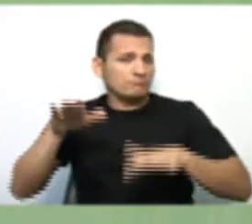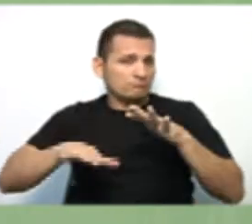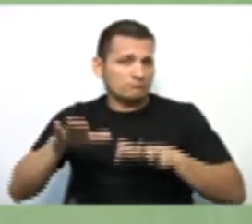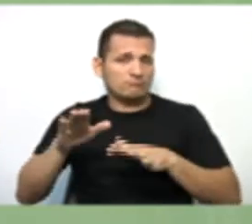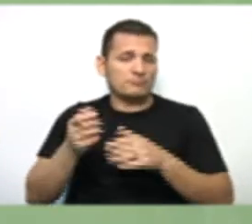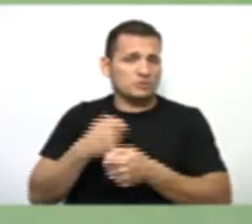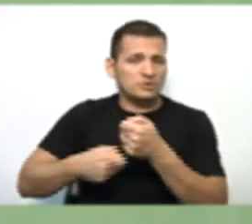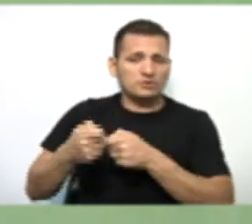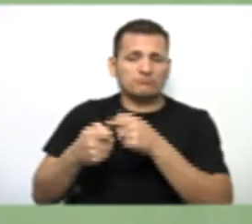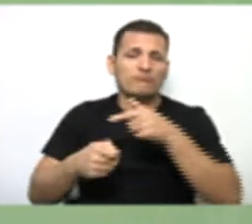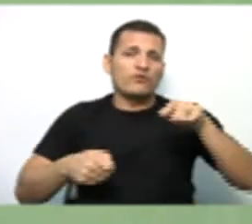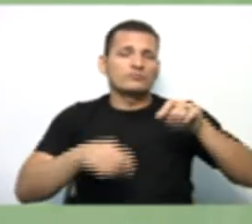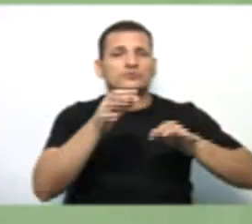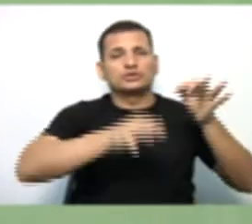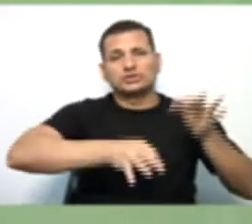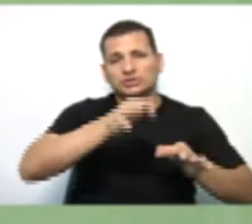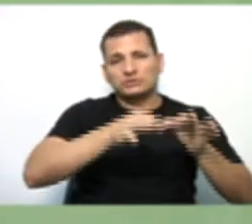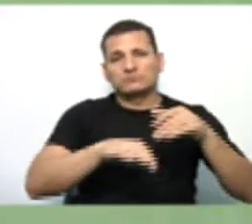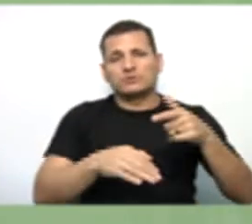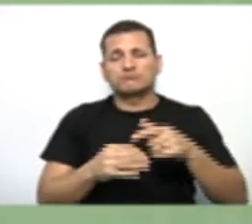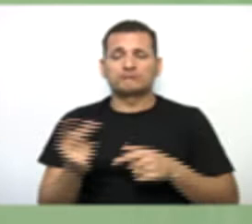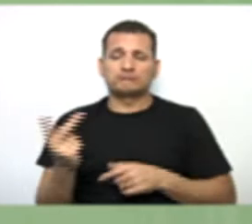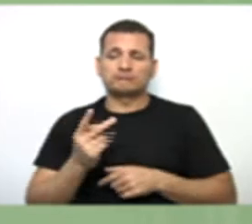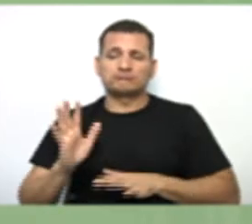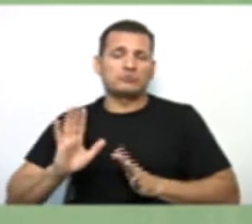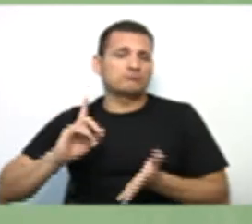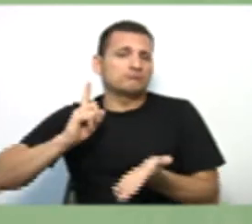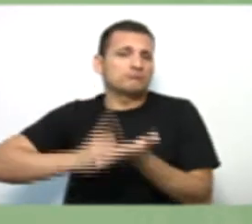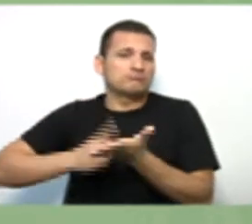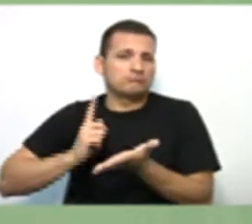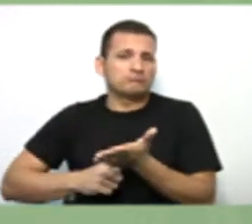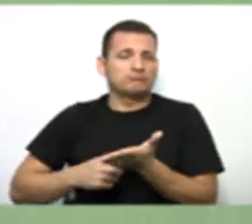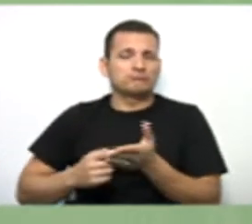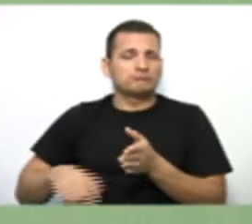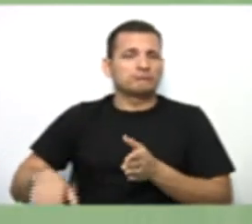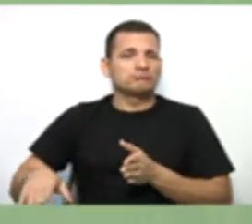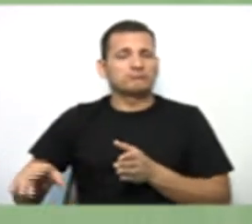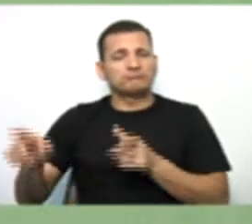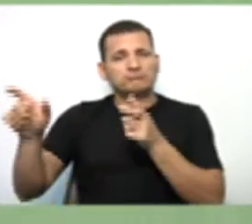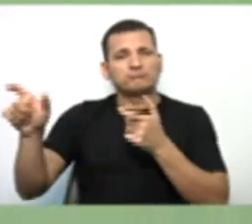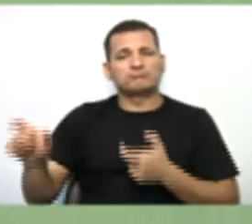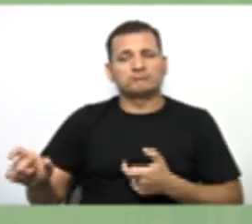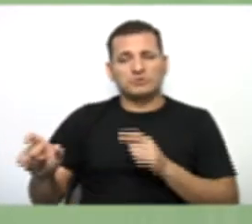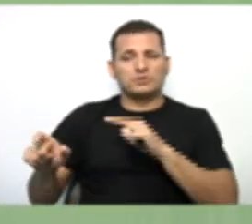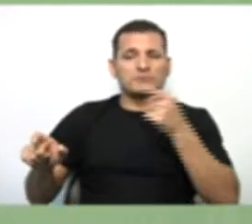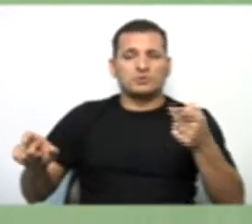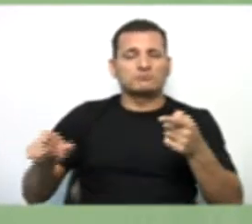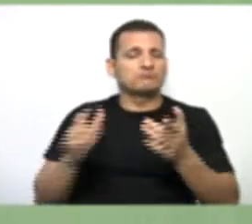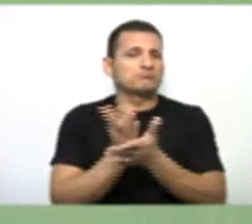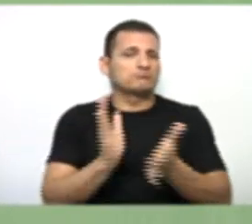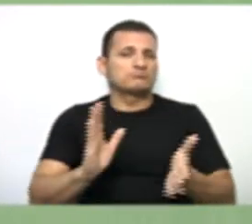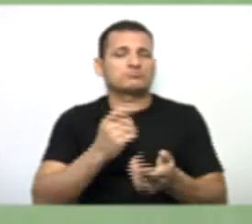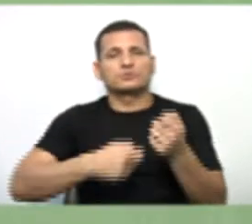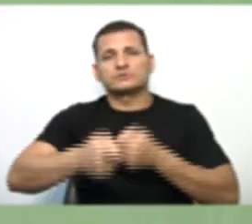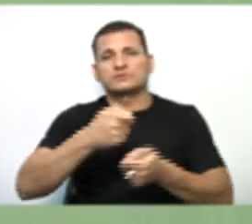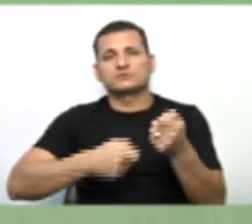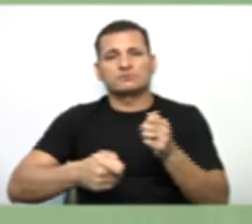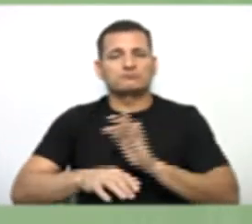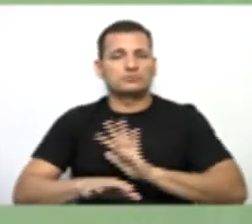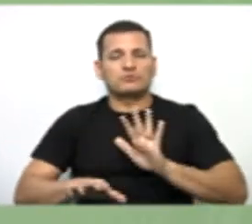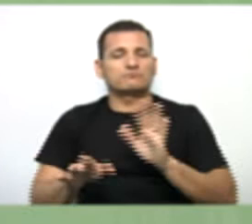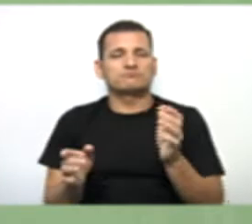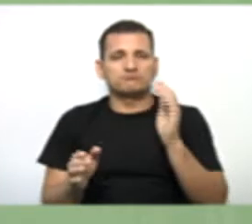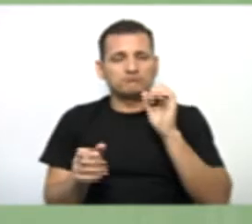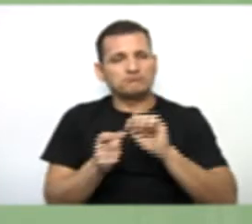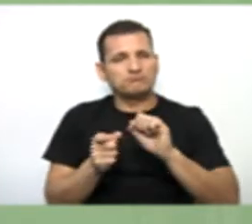para a justiça, então ali as partes entram no acordo e depois disso daí não tem mais nenhum tipo de negociação, que tem é que